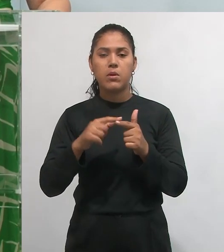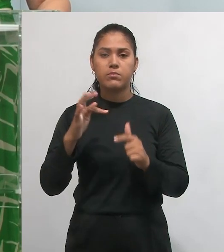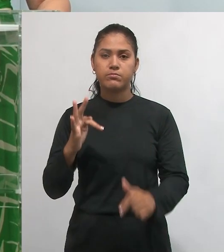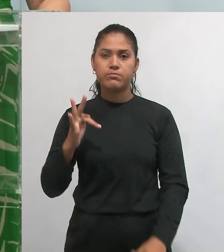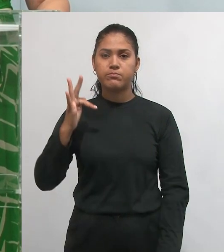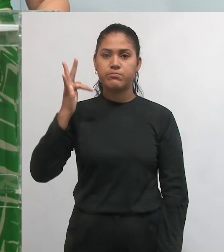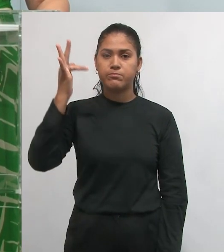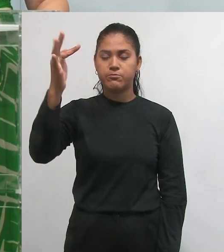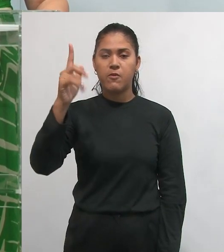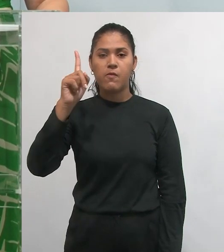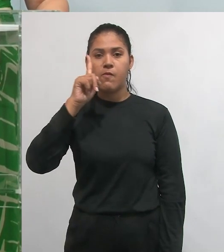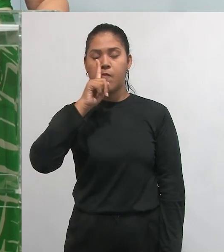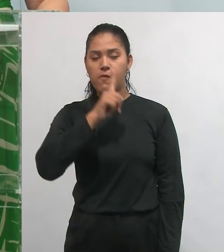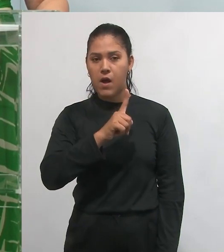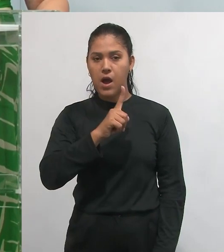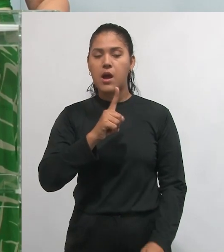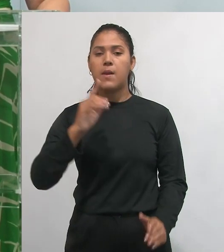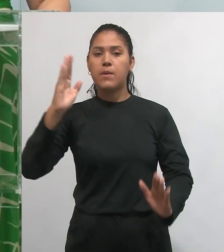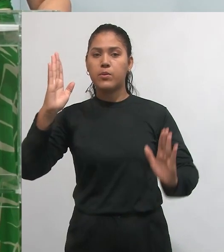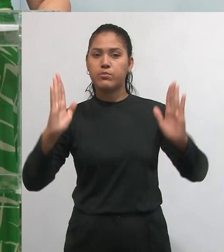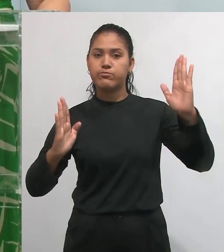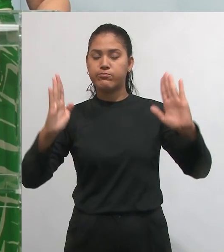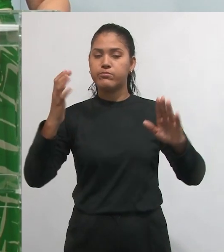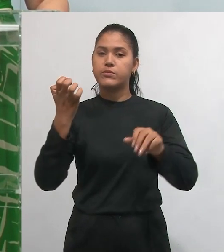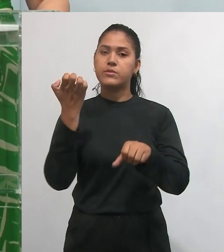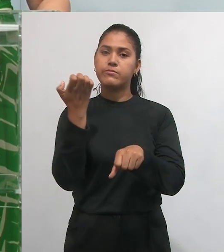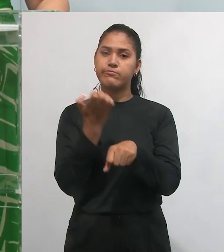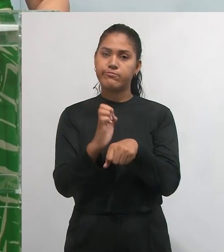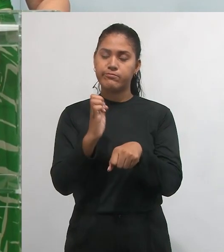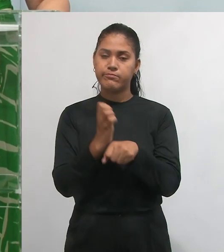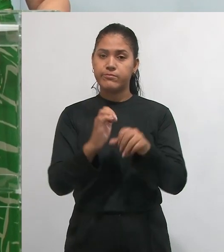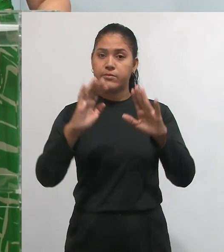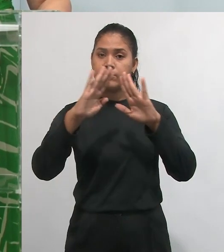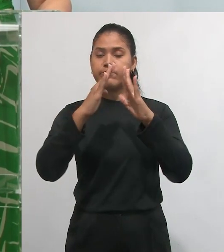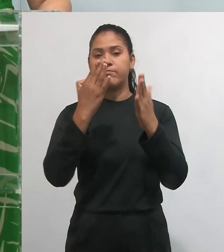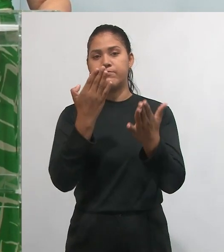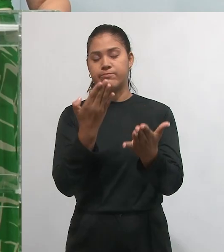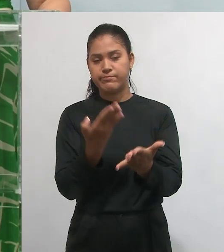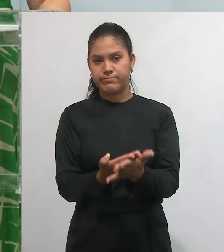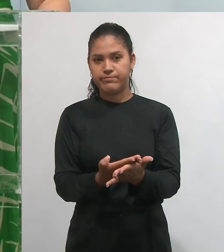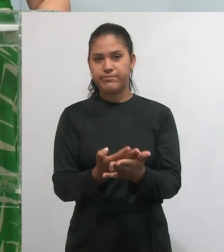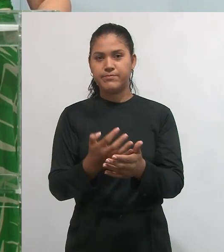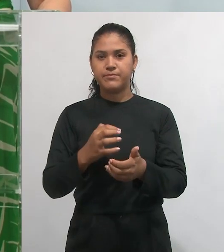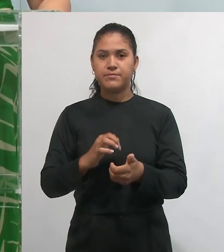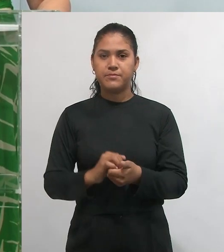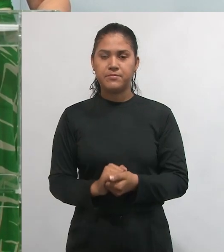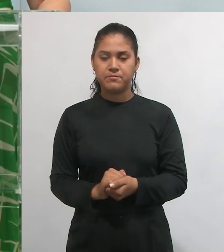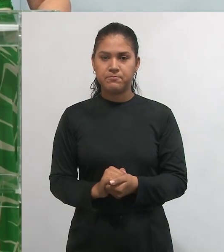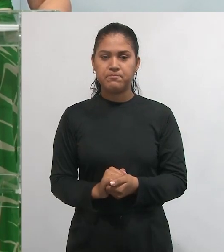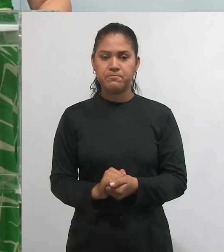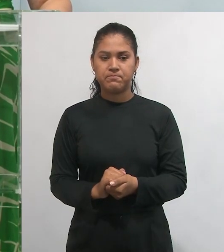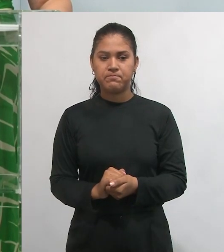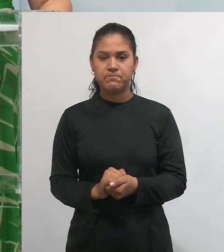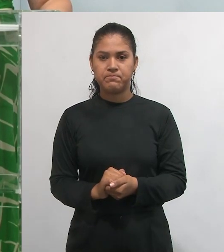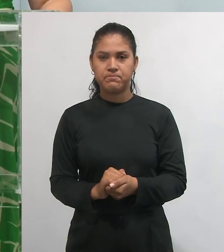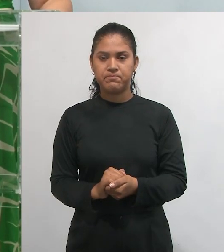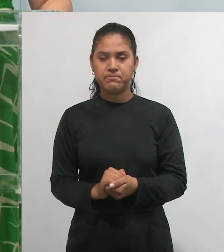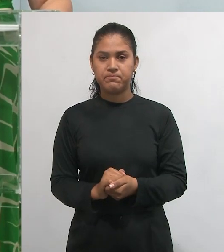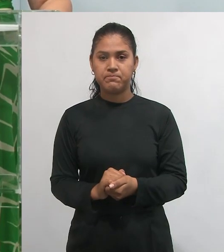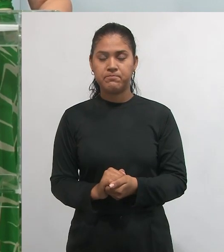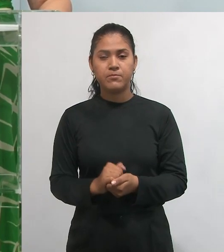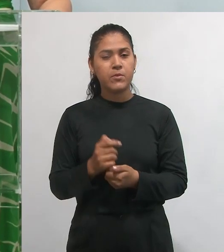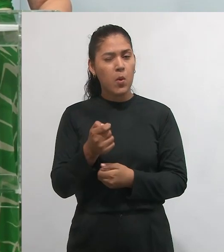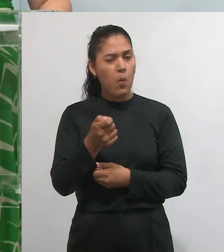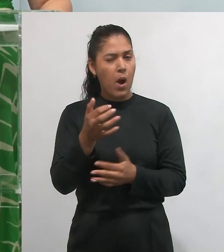questões errôneas acerca desse período que você vai estar frequentando a respectiva unidade escolar. Então, vamos